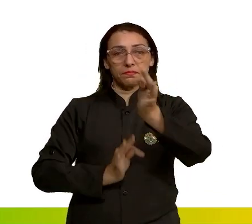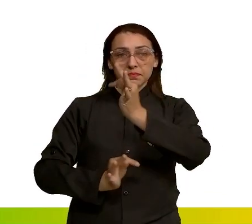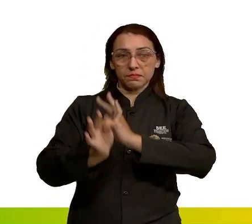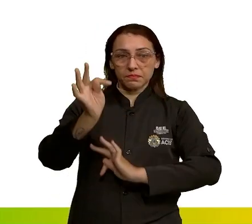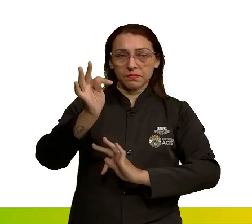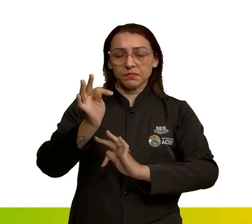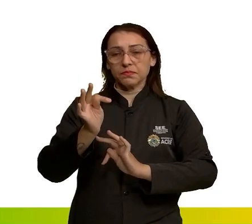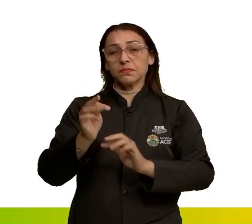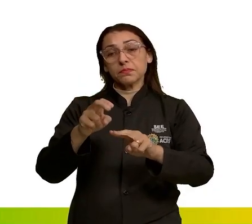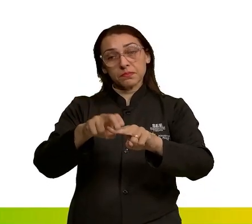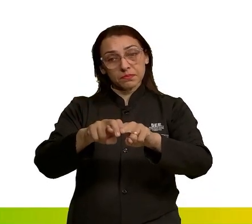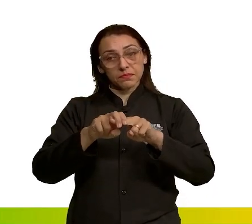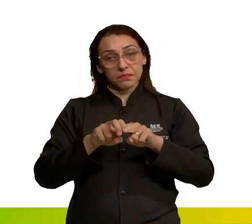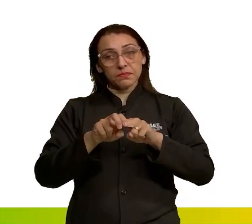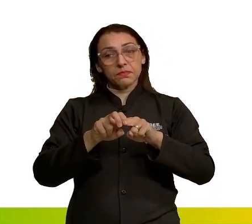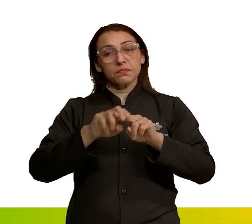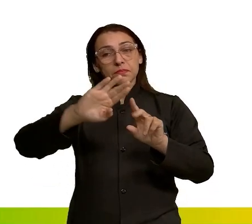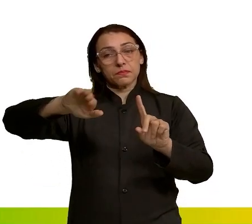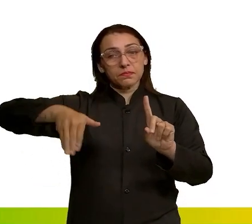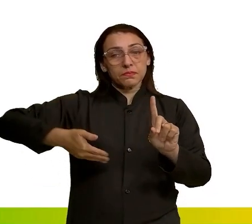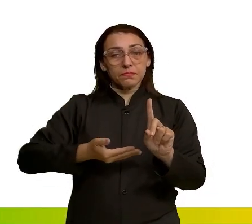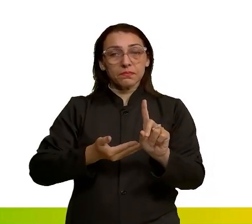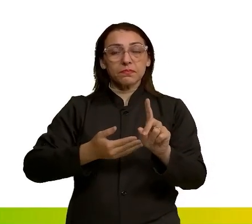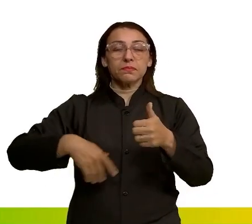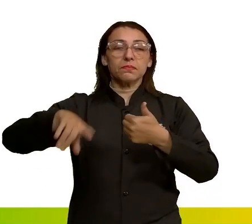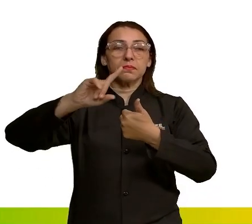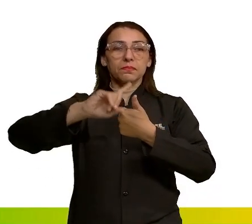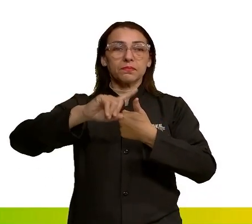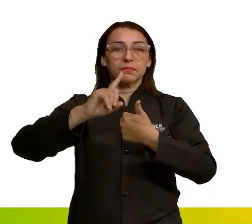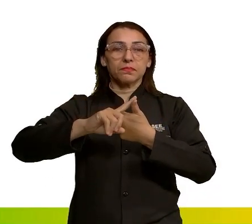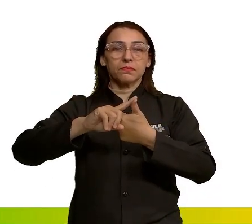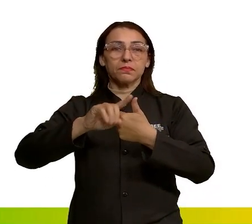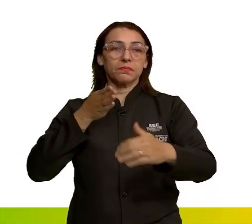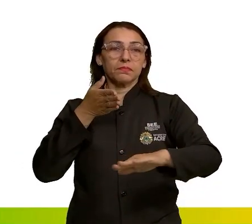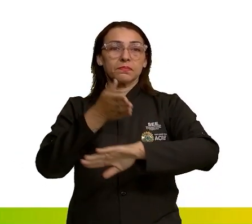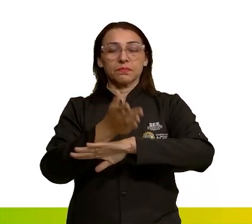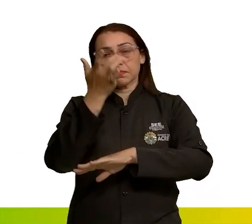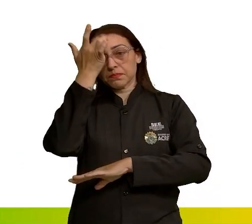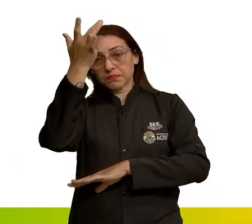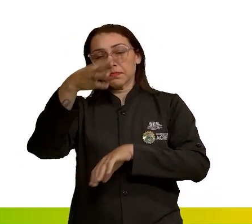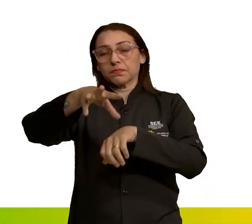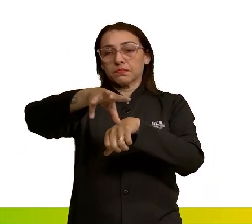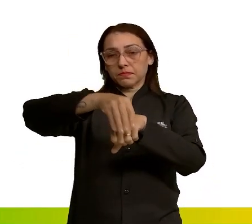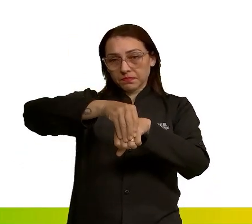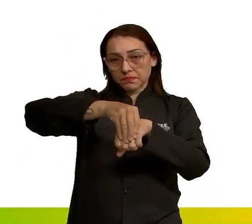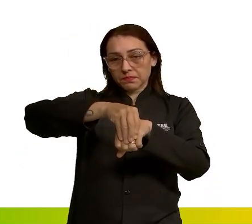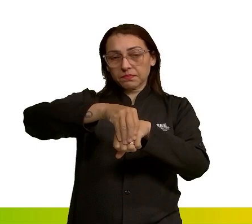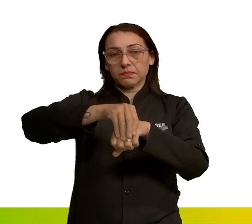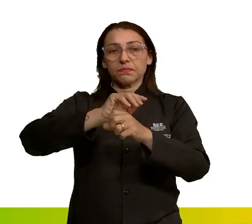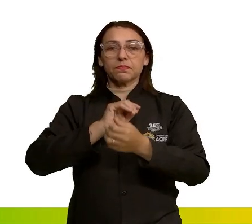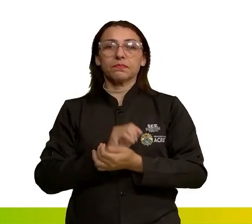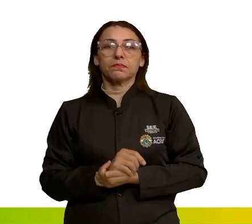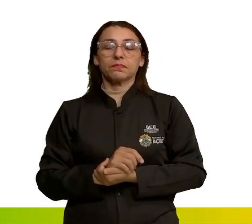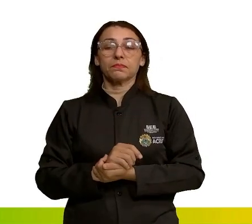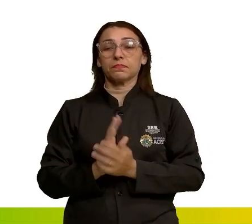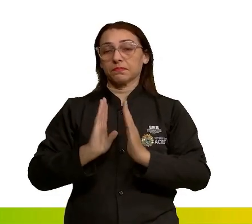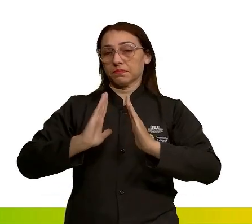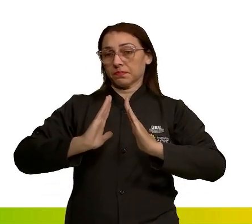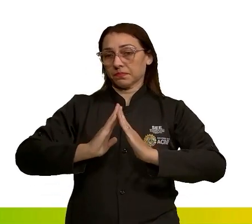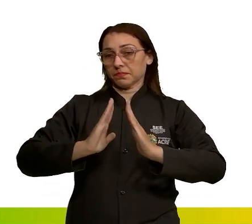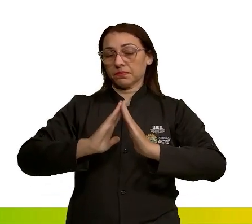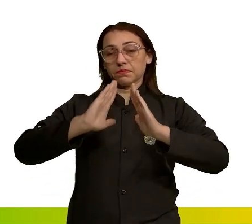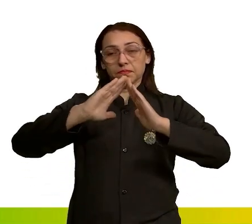tecnologia. Portanto, vamos abordar aí, primeiro, acesso facilitado ao conhecimento. Então, em casa e